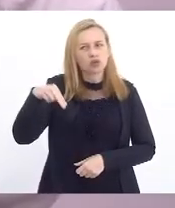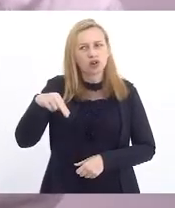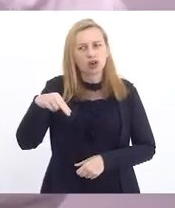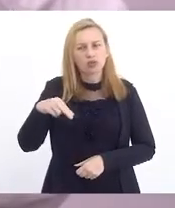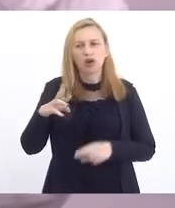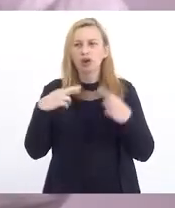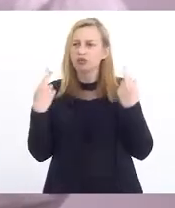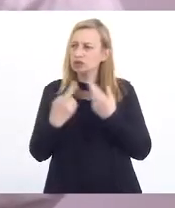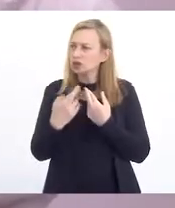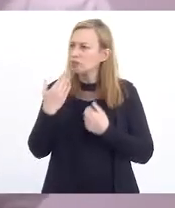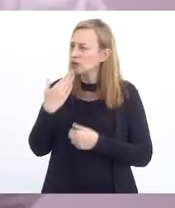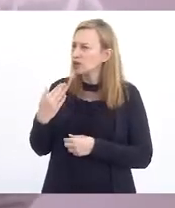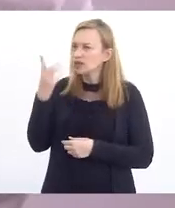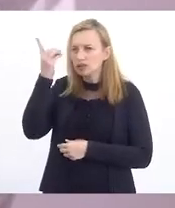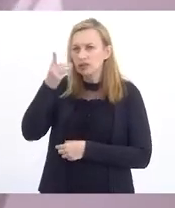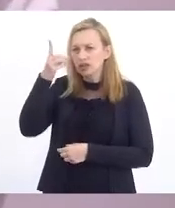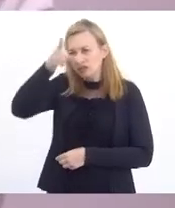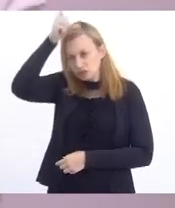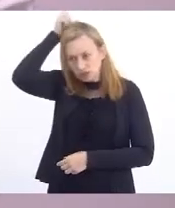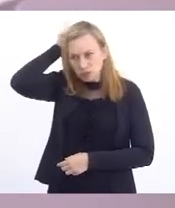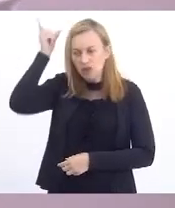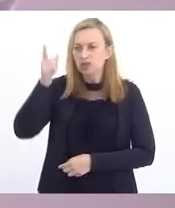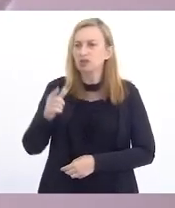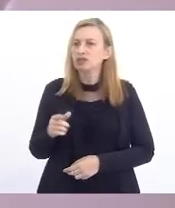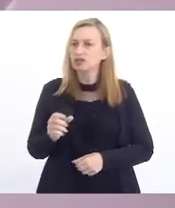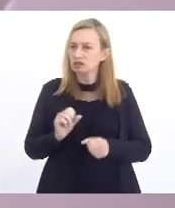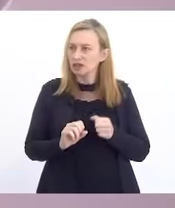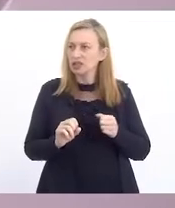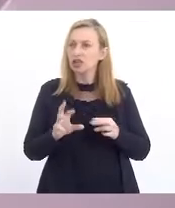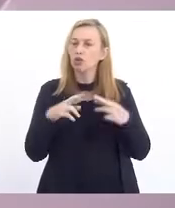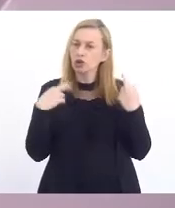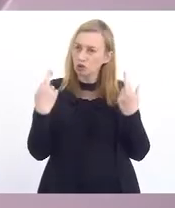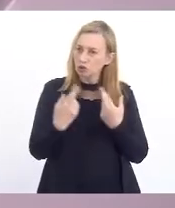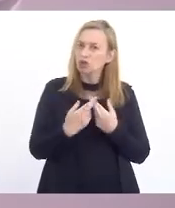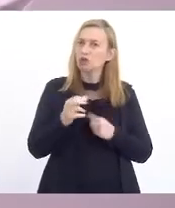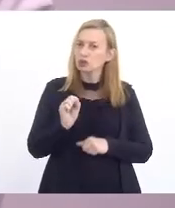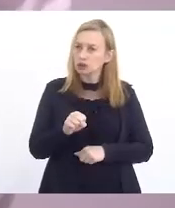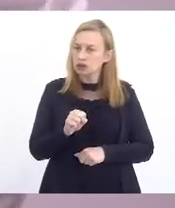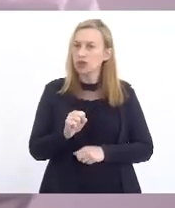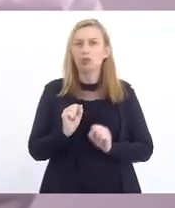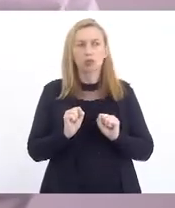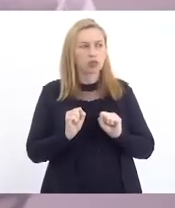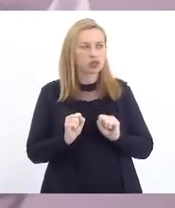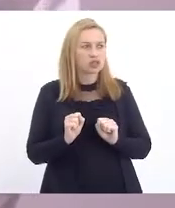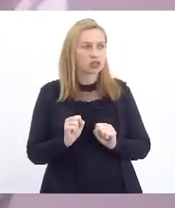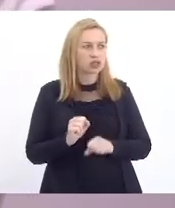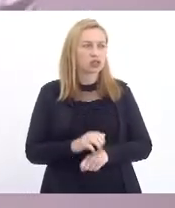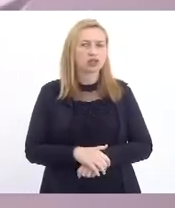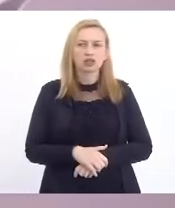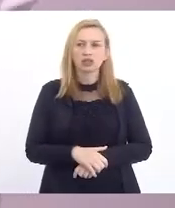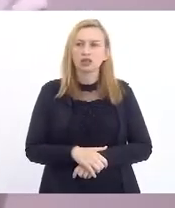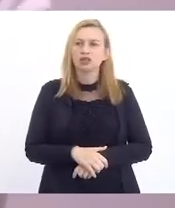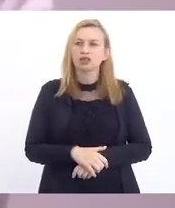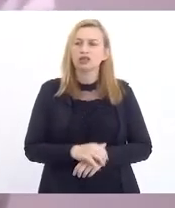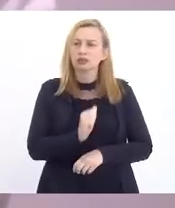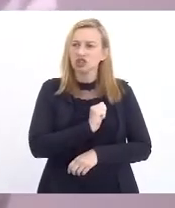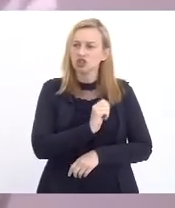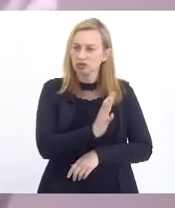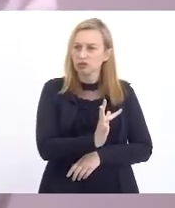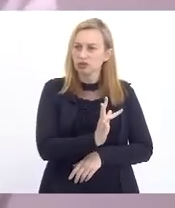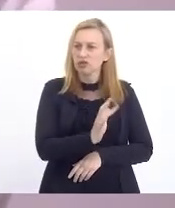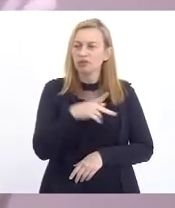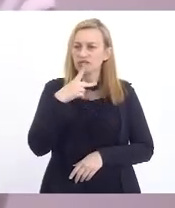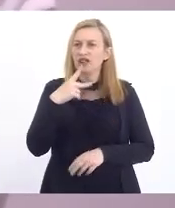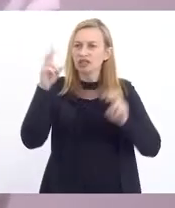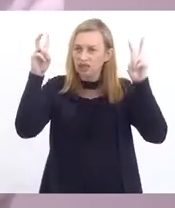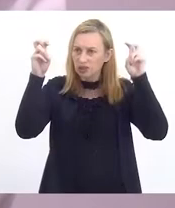deputado Luiz Paulo, aprovada por nós aqui. Nós iremos fazer uma reunião, pode ser que seja até na Baixada Fluminense, para tratar dessa